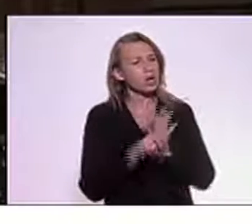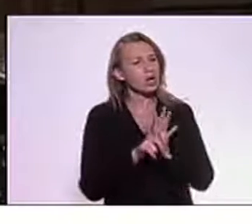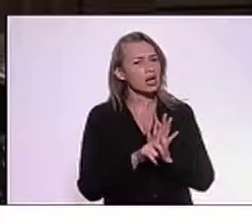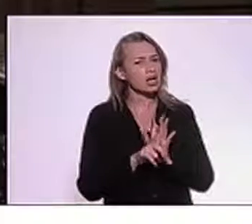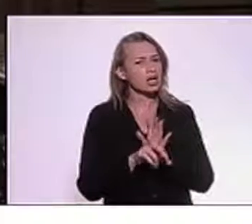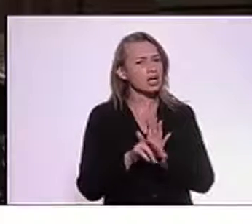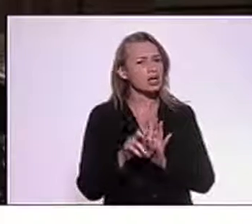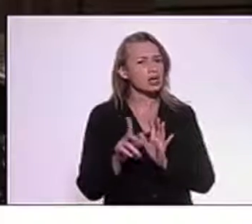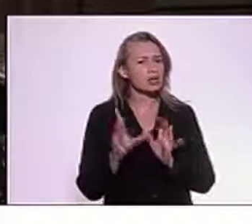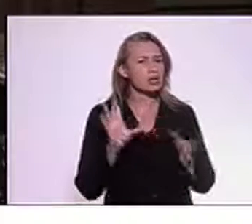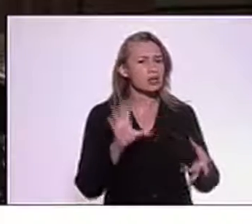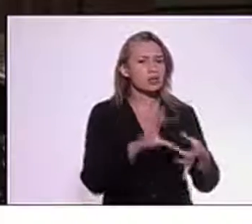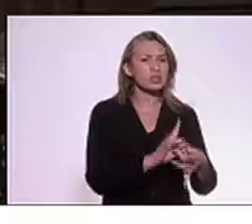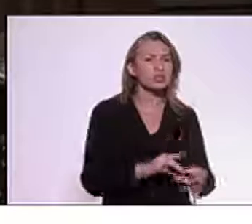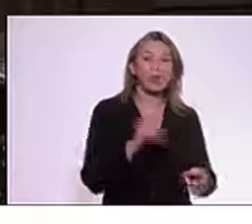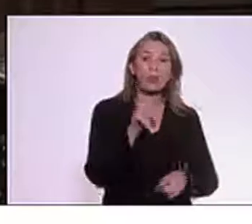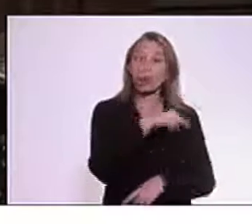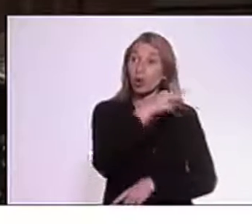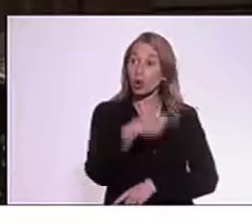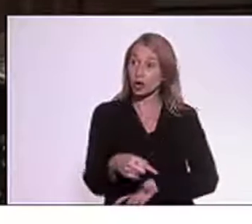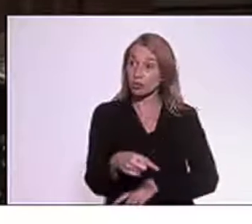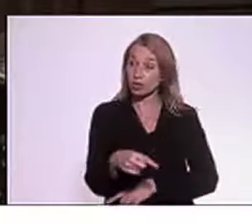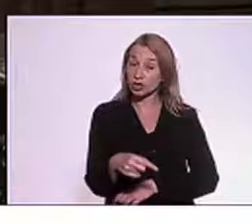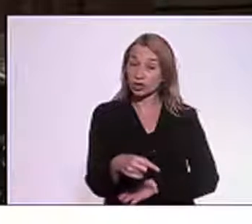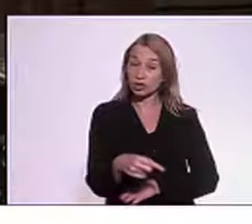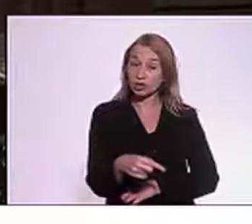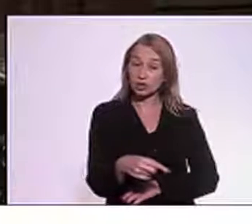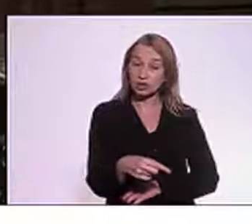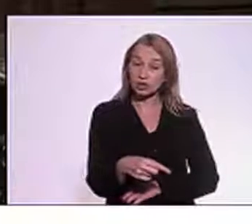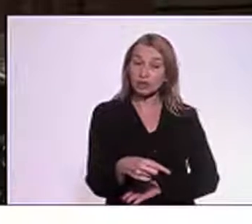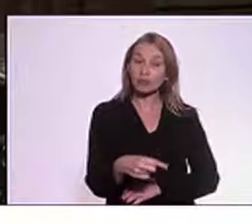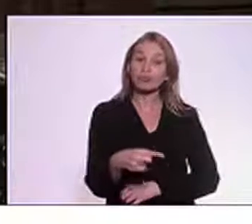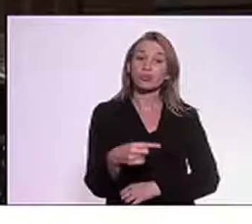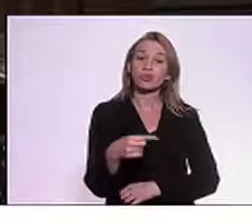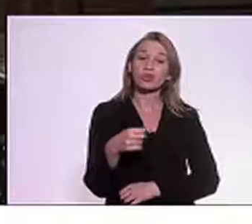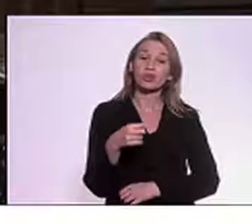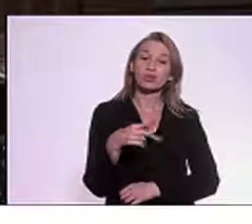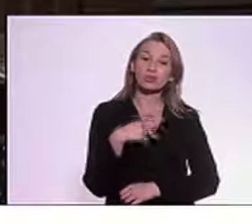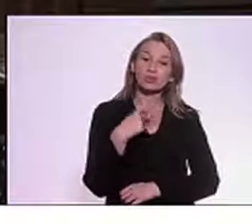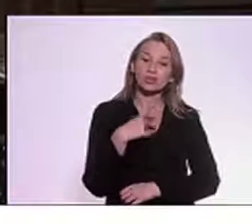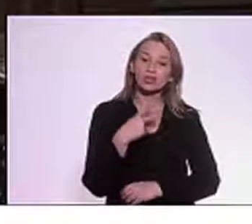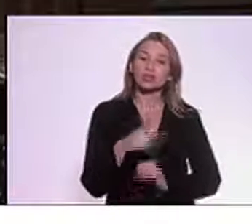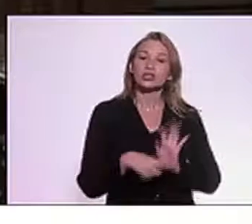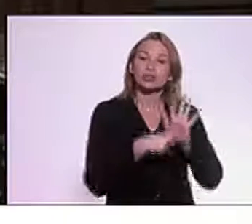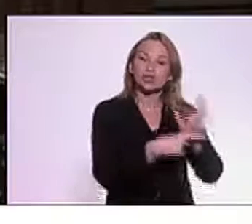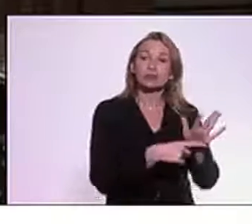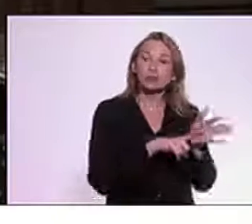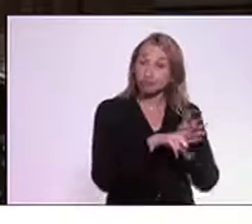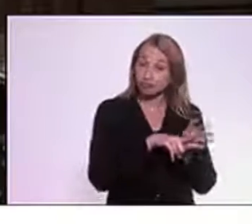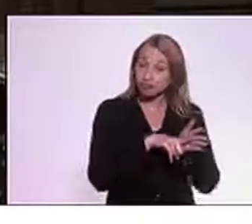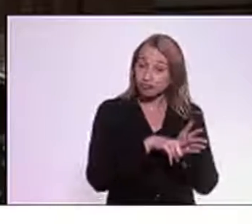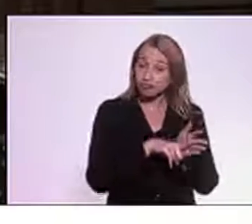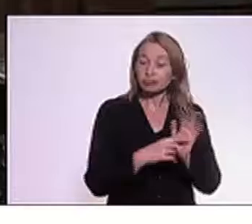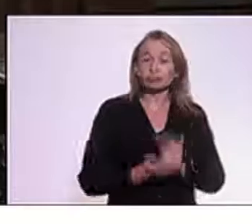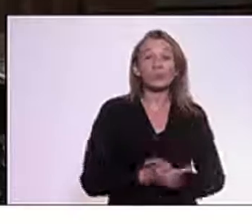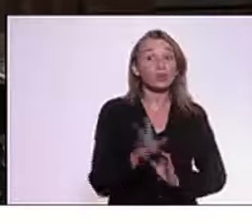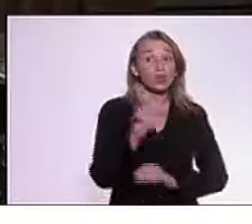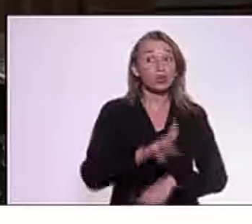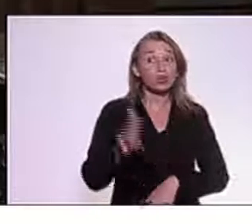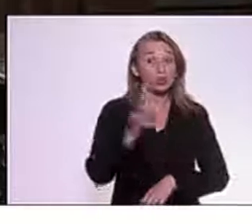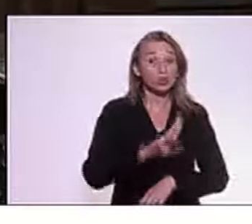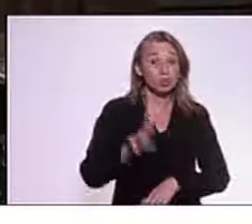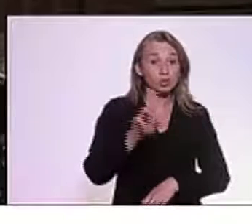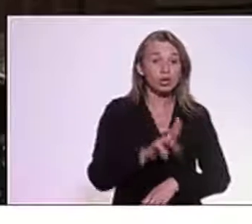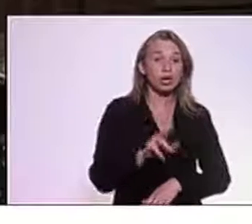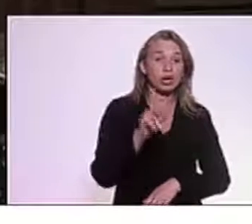159, que proíbe taxativamente, quando tratamos do regime de recuperação fiscal, a utilização